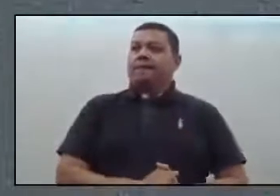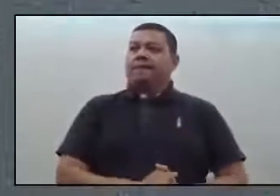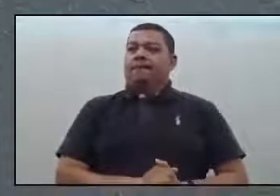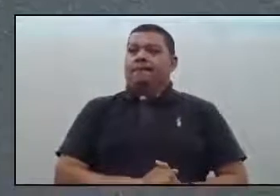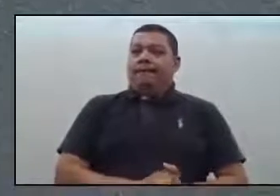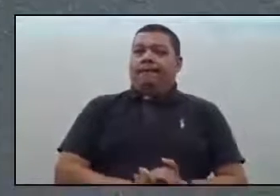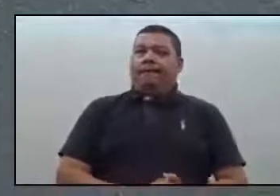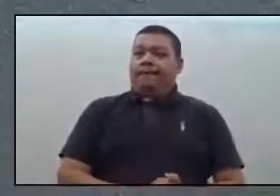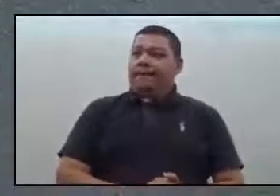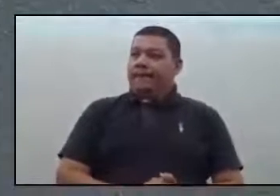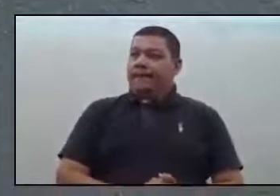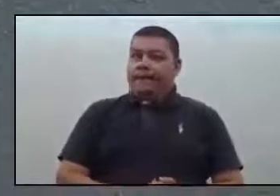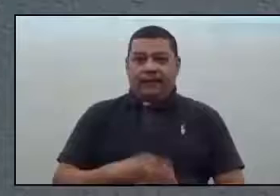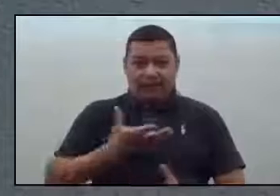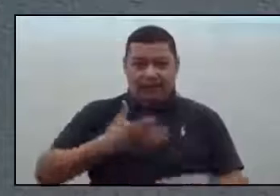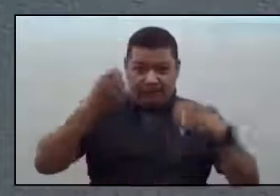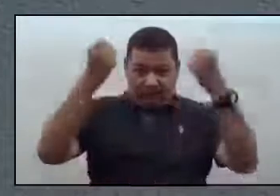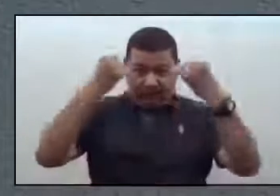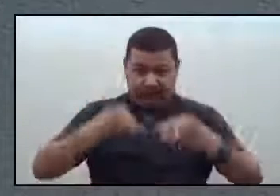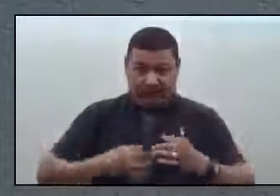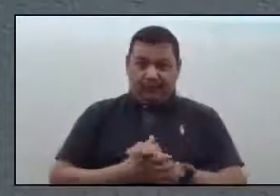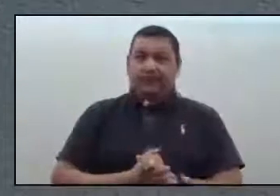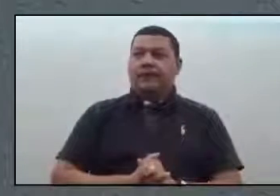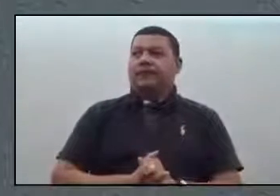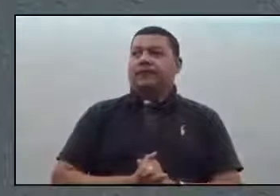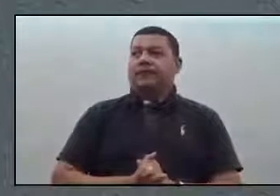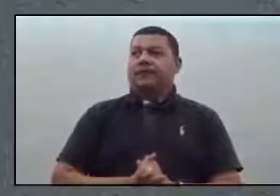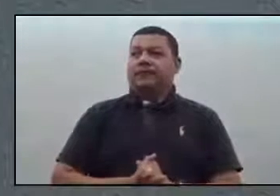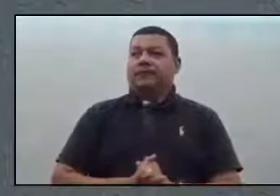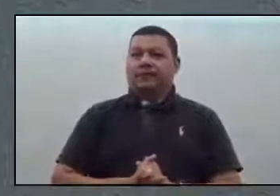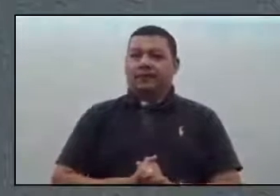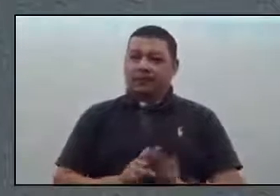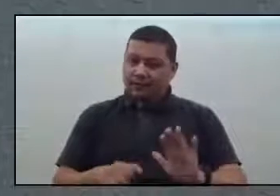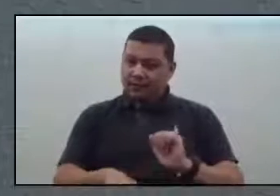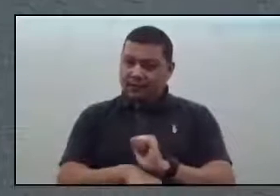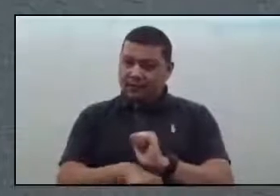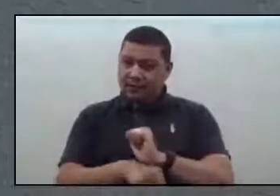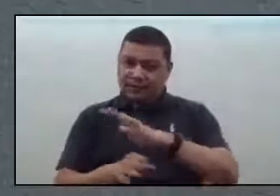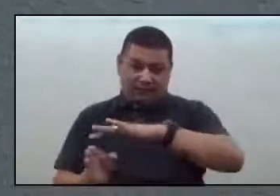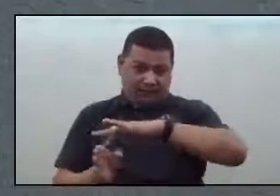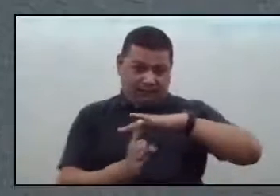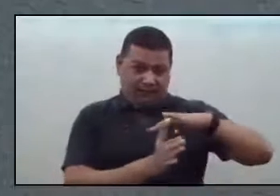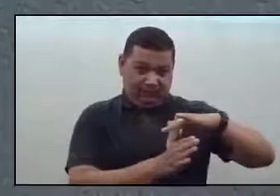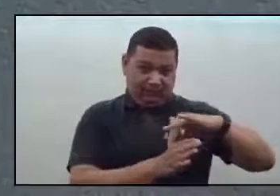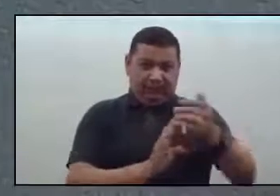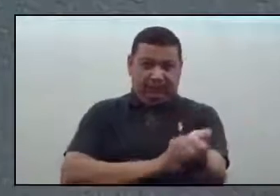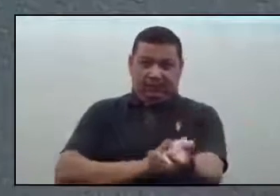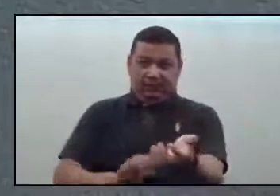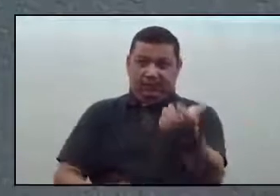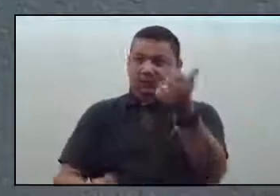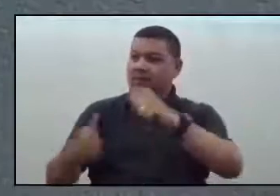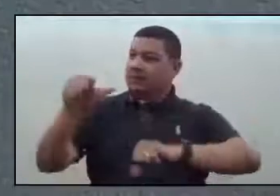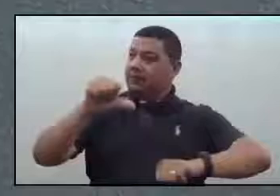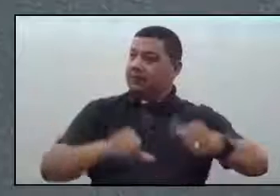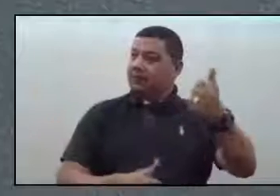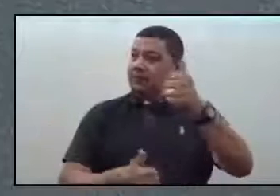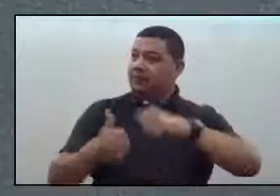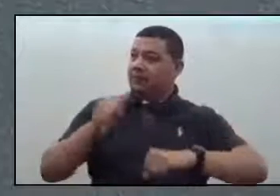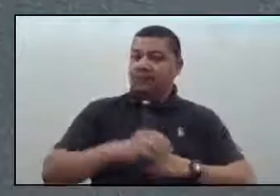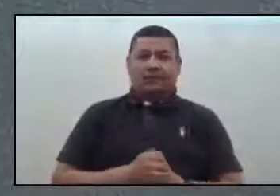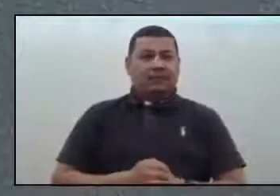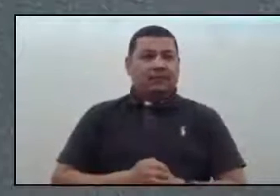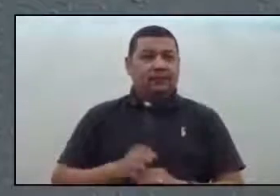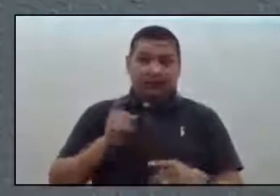E quero falar um pouquinho agora, deixando essa questão da hemodiálise um pouco para um segundo momento, porque